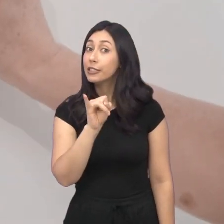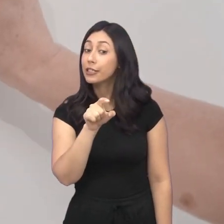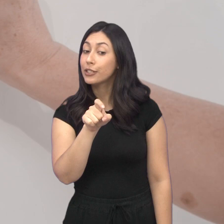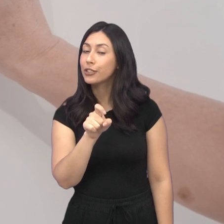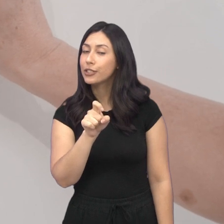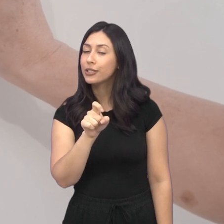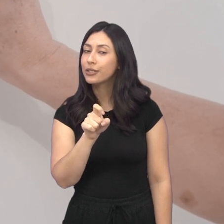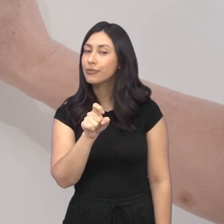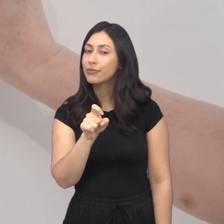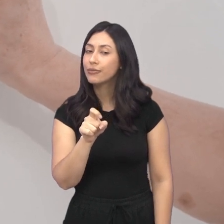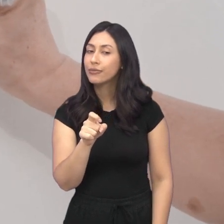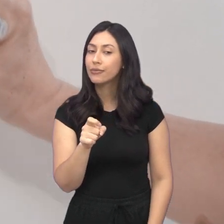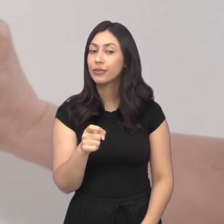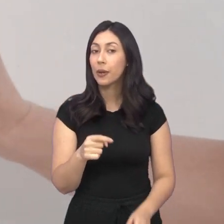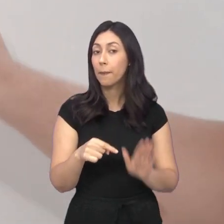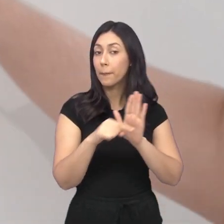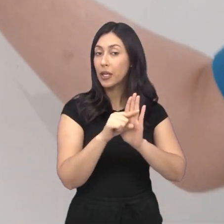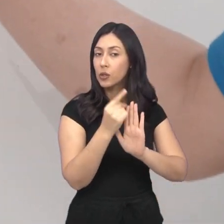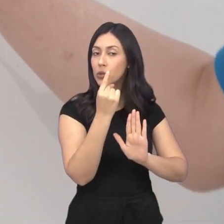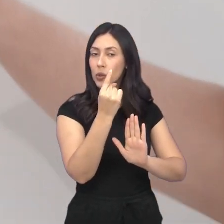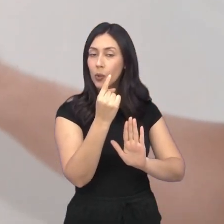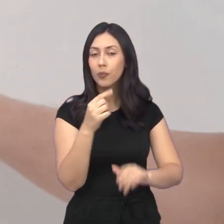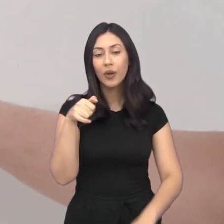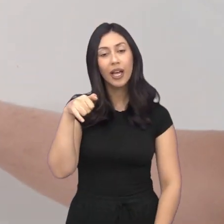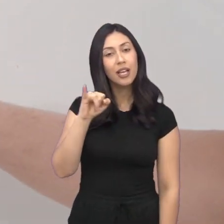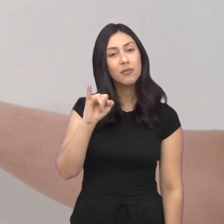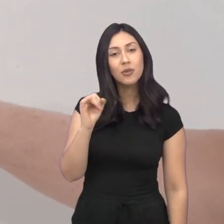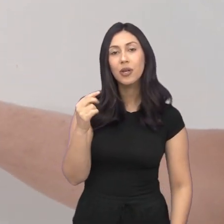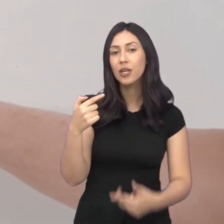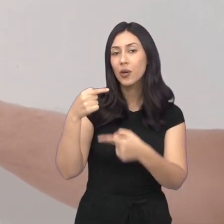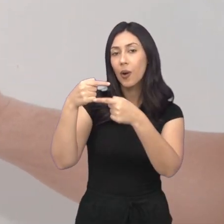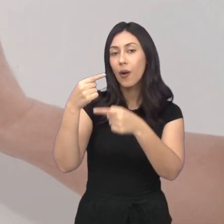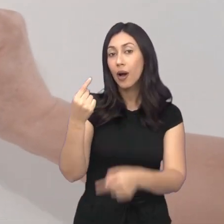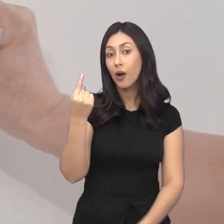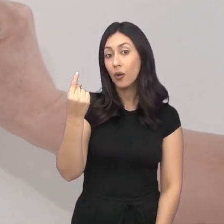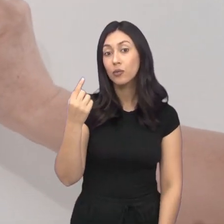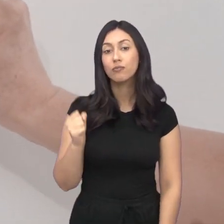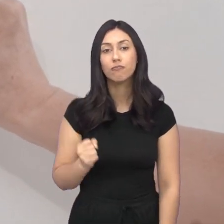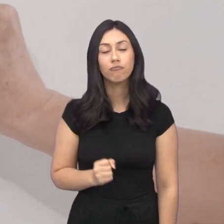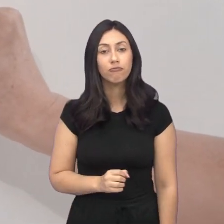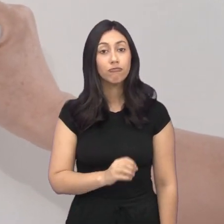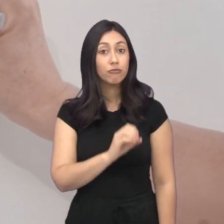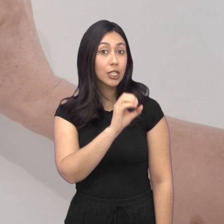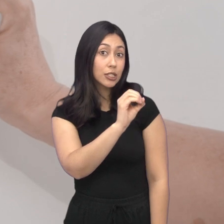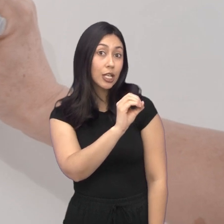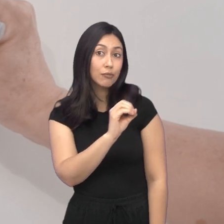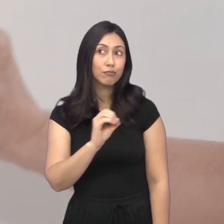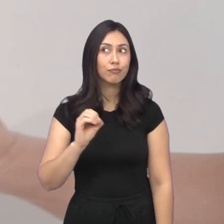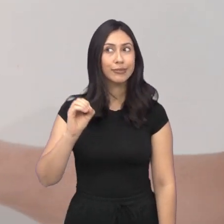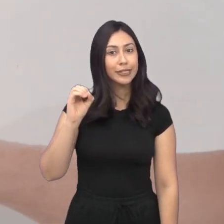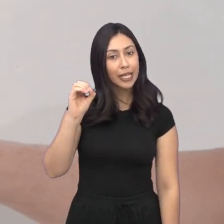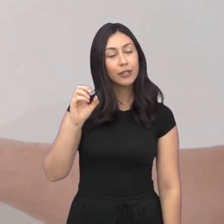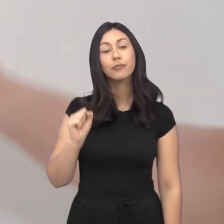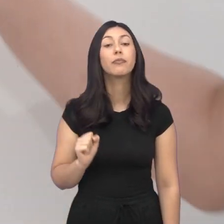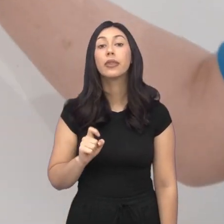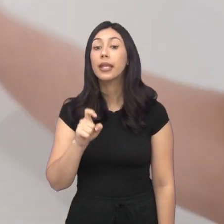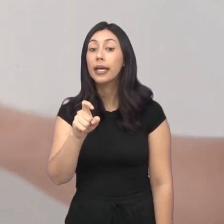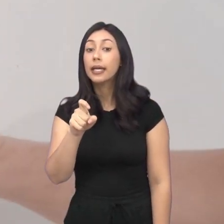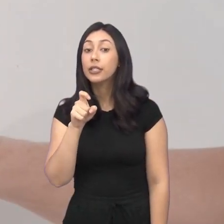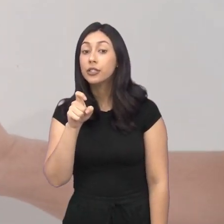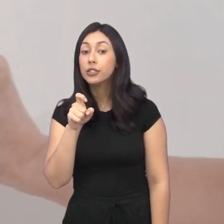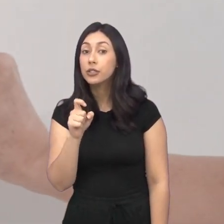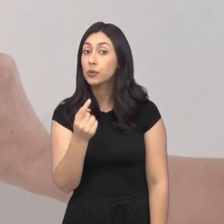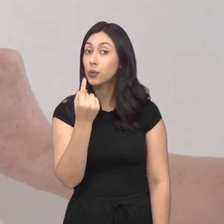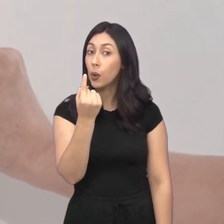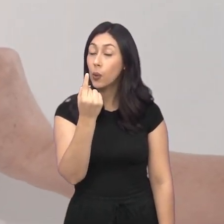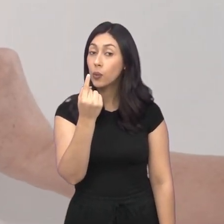y vai valer 1. Quando x for 0, 0 ao quadrado é 0. Quando x for